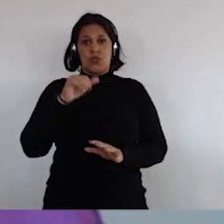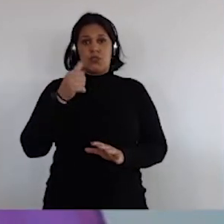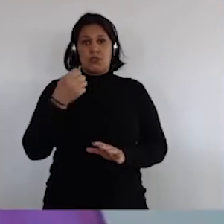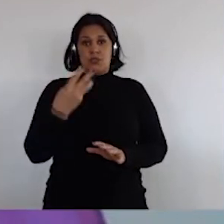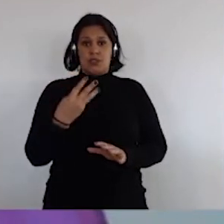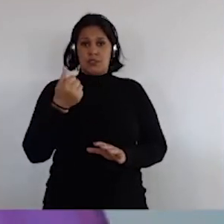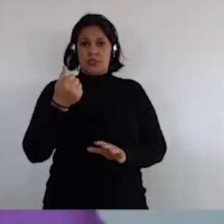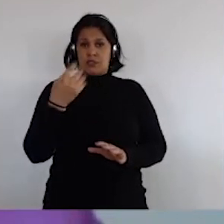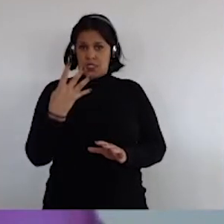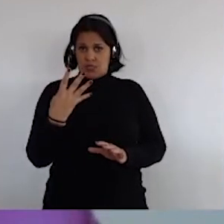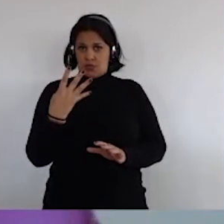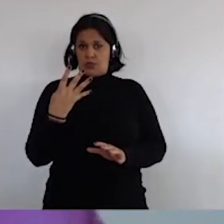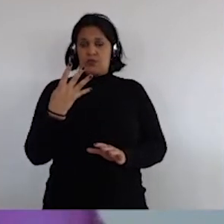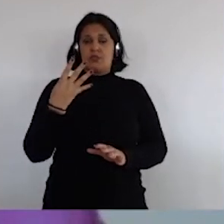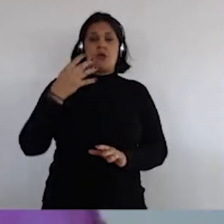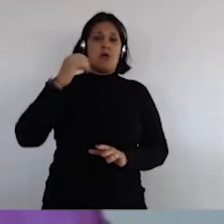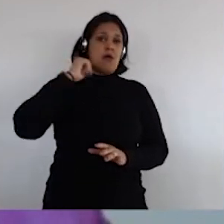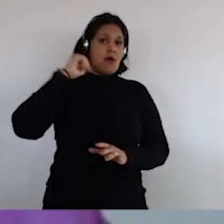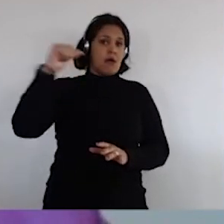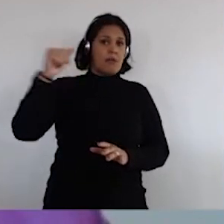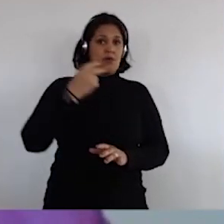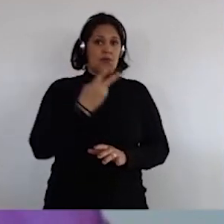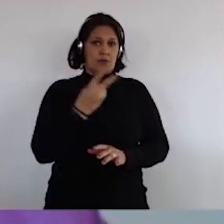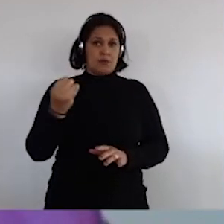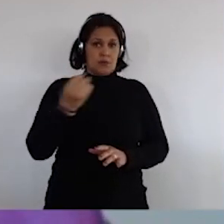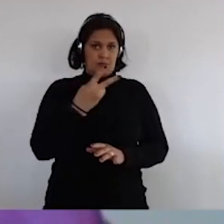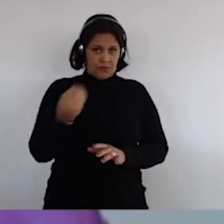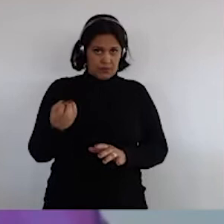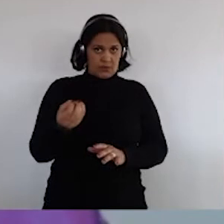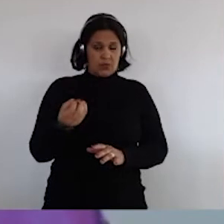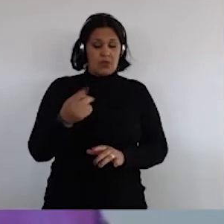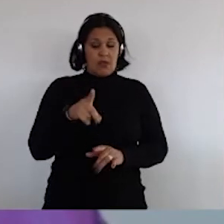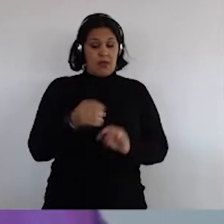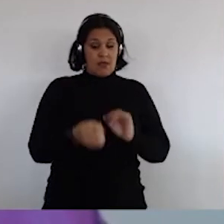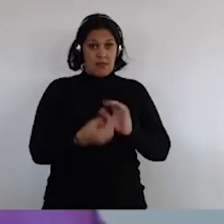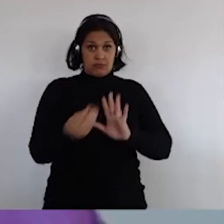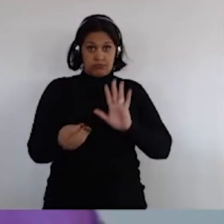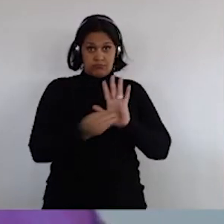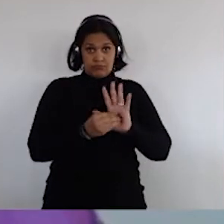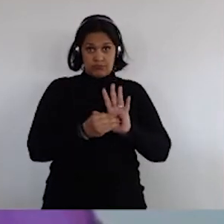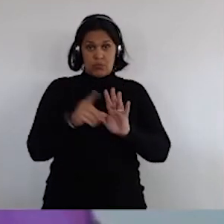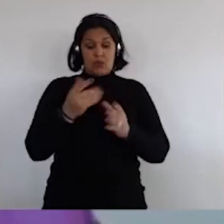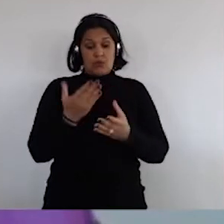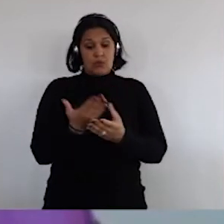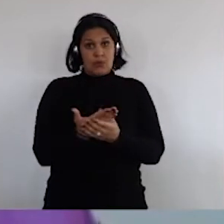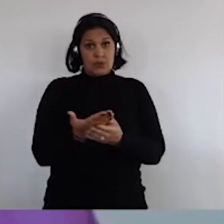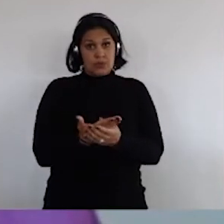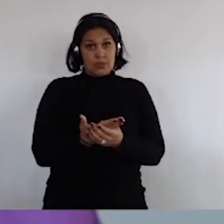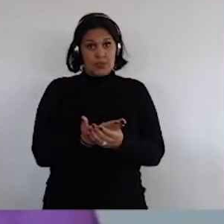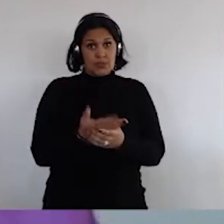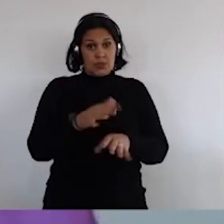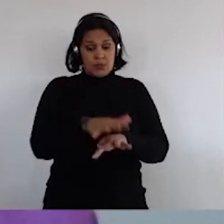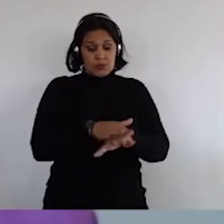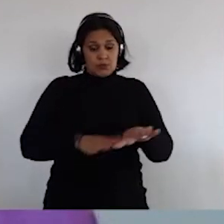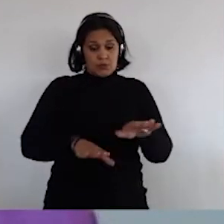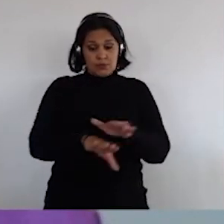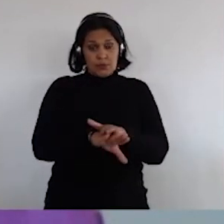de abril de 2020, estabeleceu que os processos judiciais